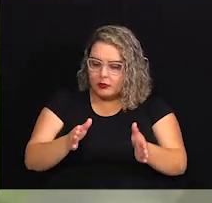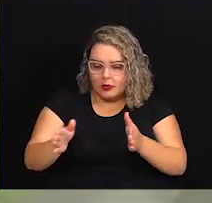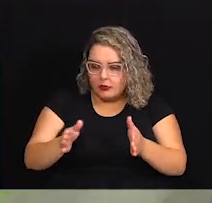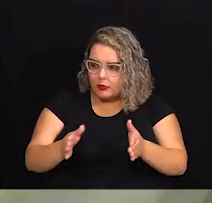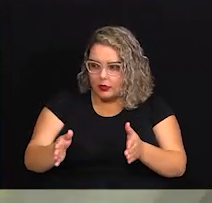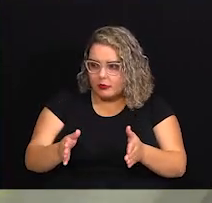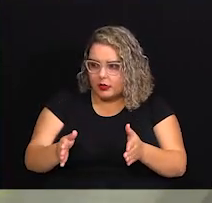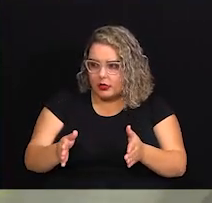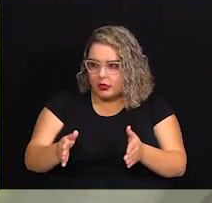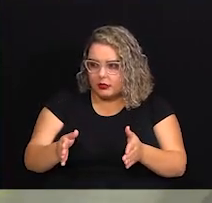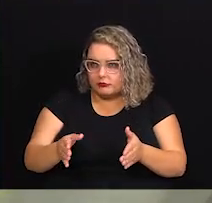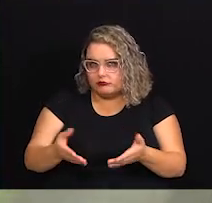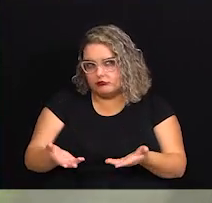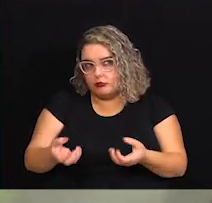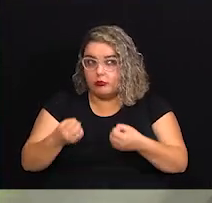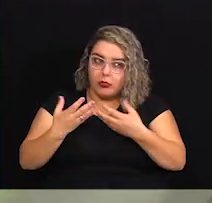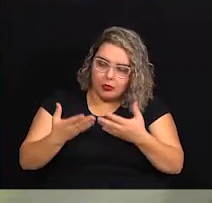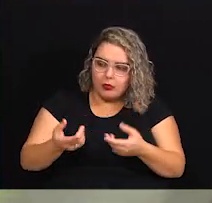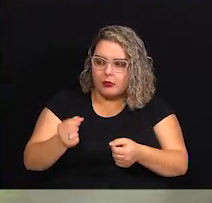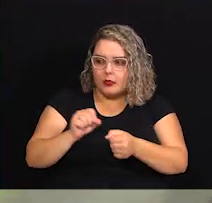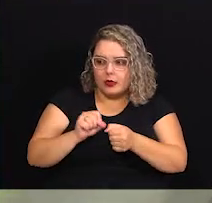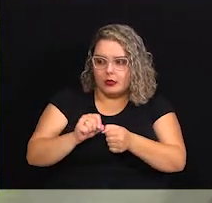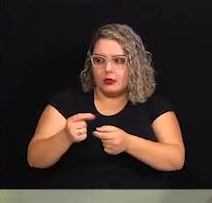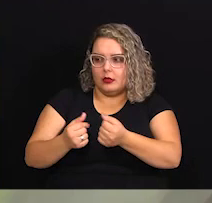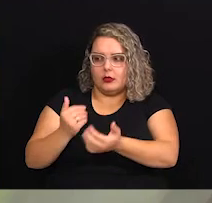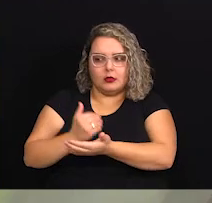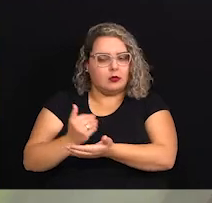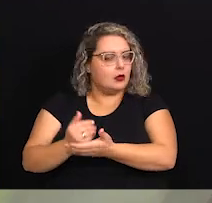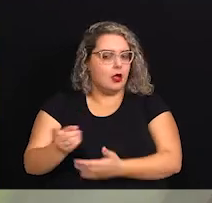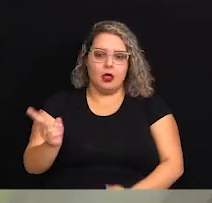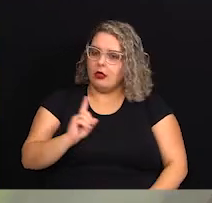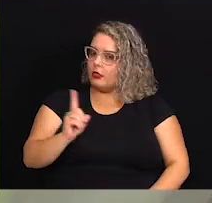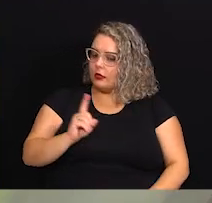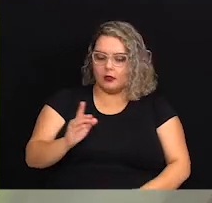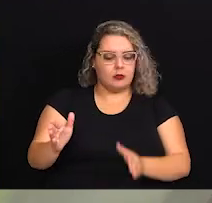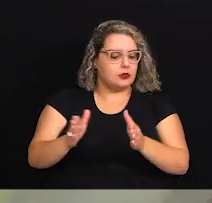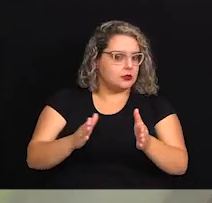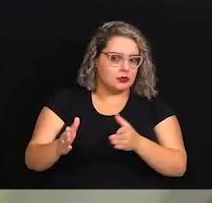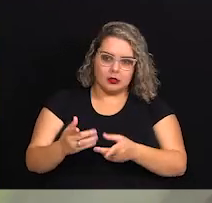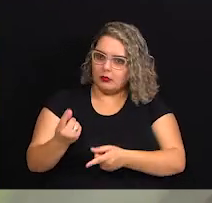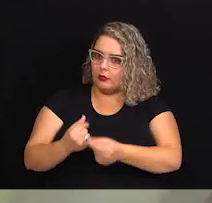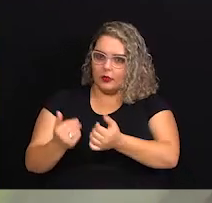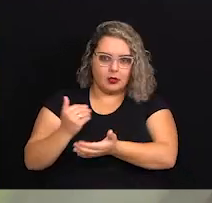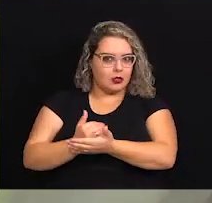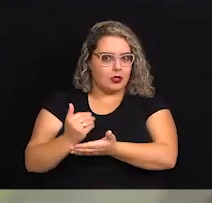momento muito favorável para fazer empréstimos? Não estamos num momento favorável para